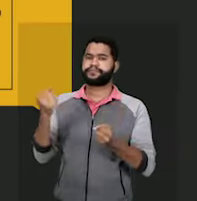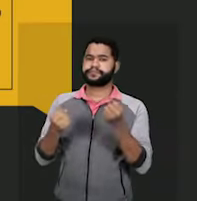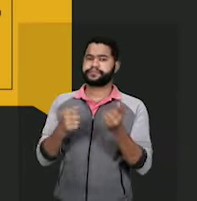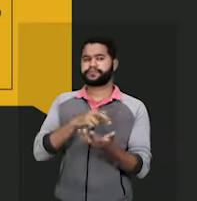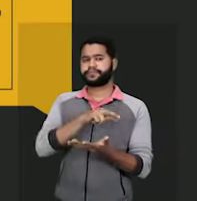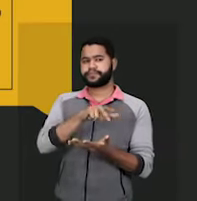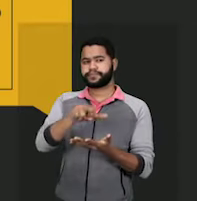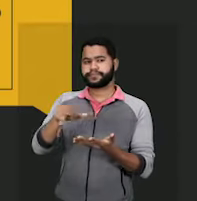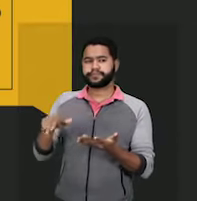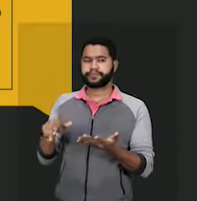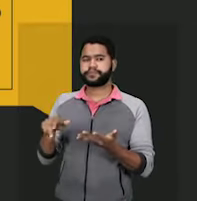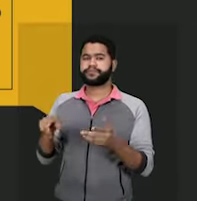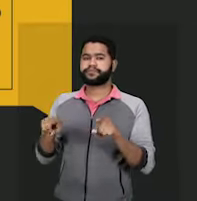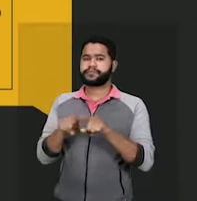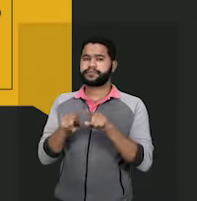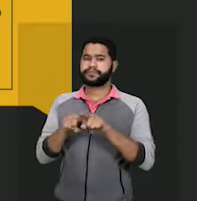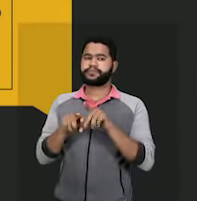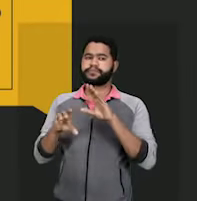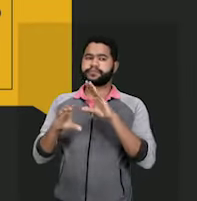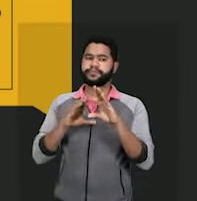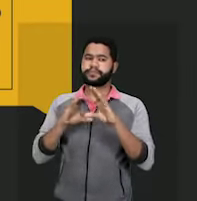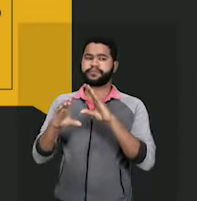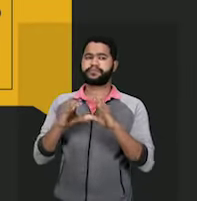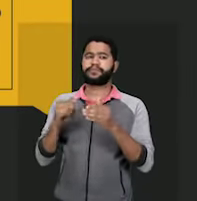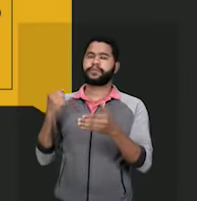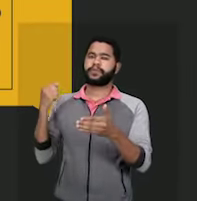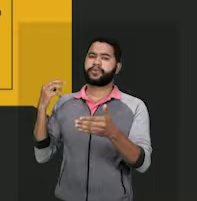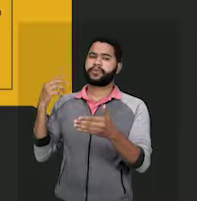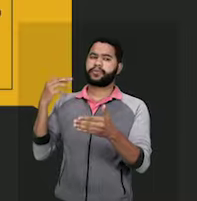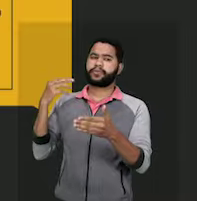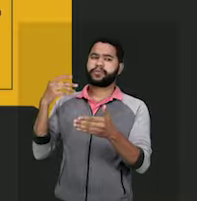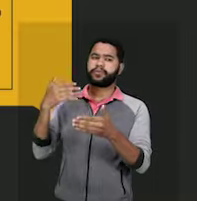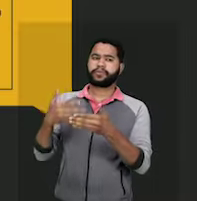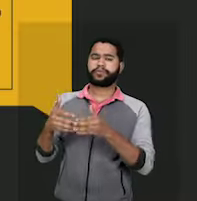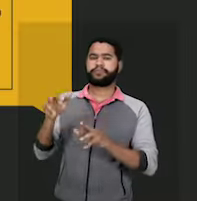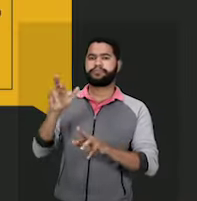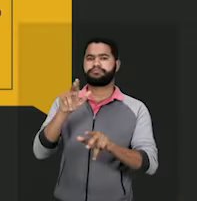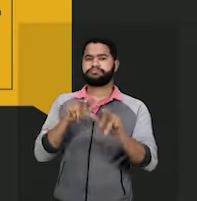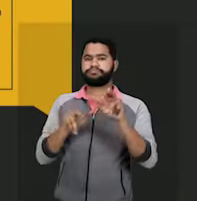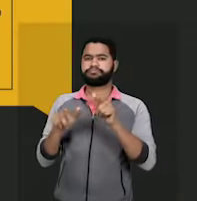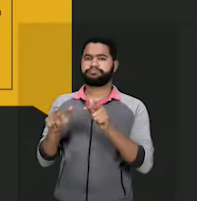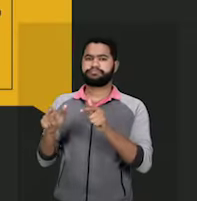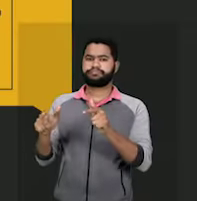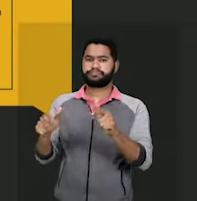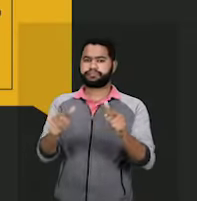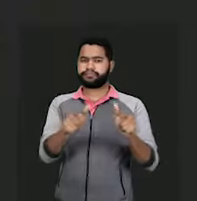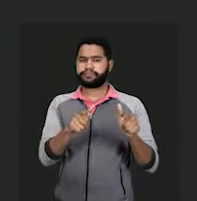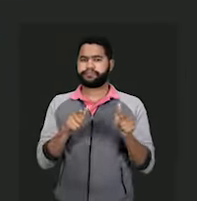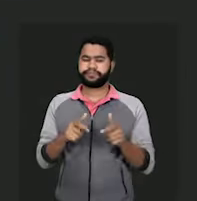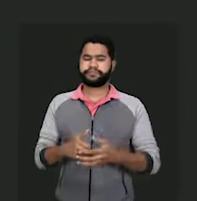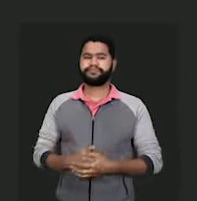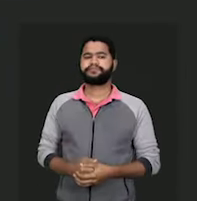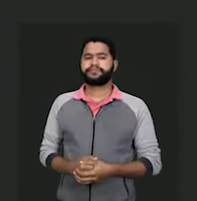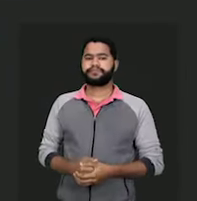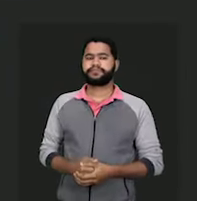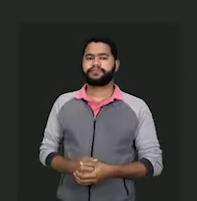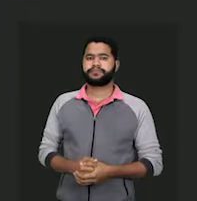meios de transporte e de comunicação ao longo do tempo em diferentes lugares do mundo